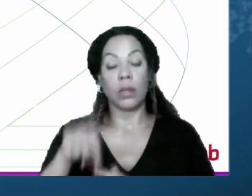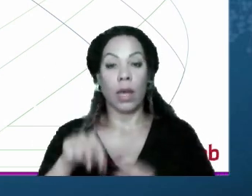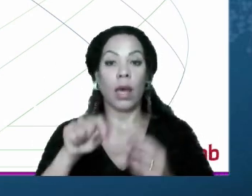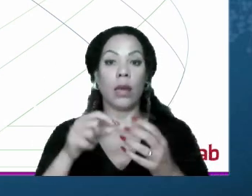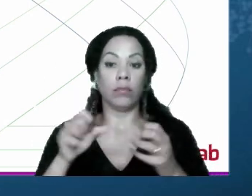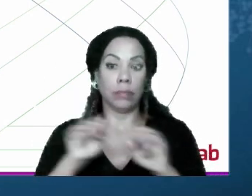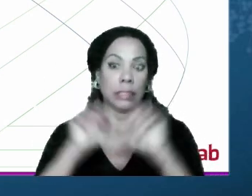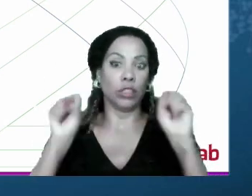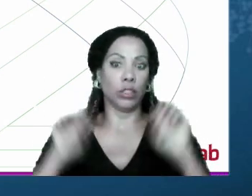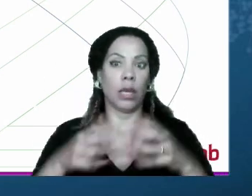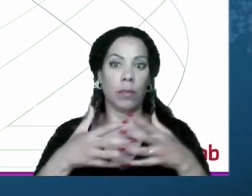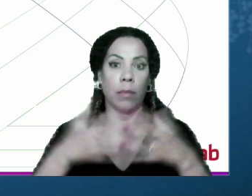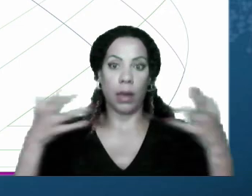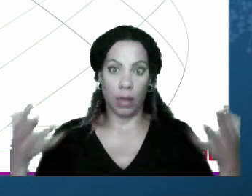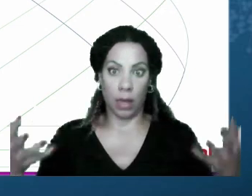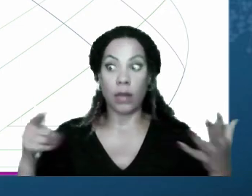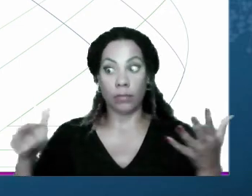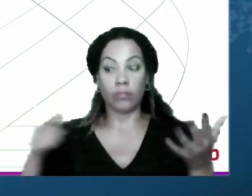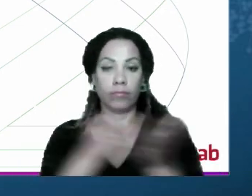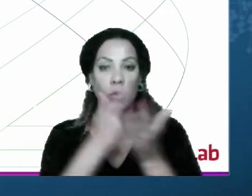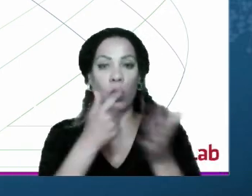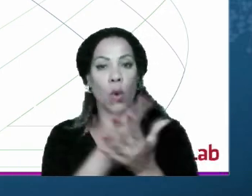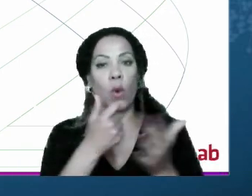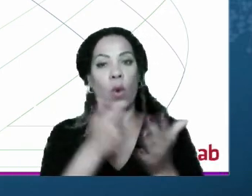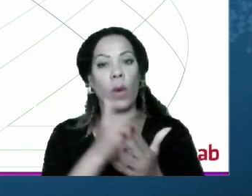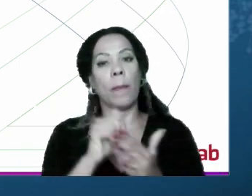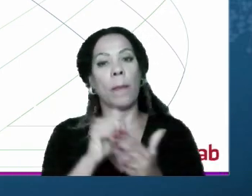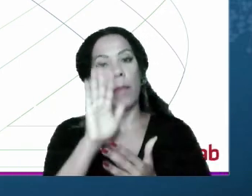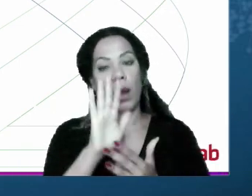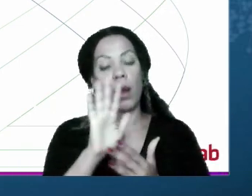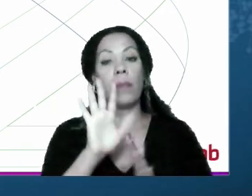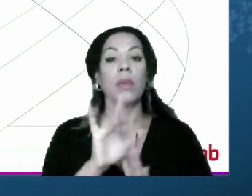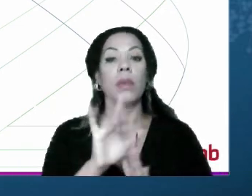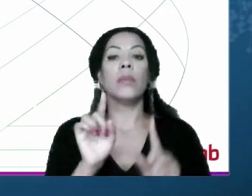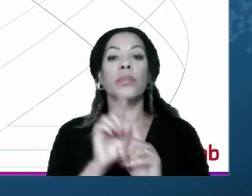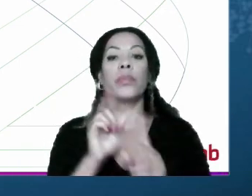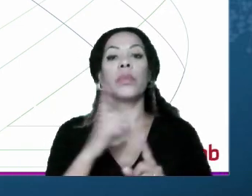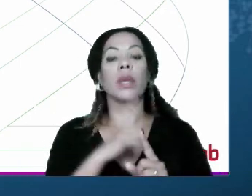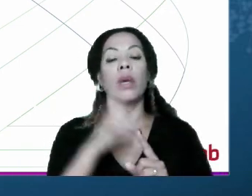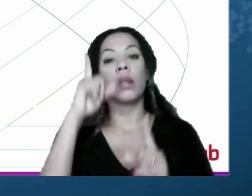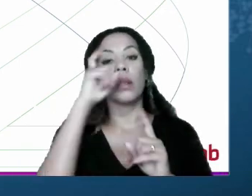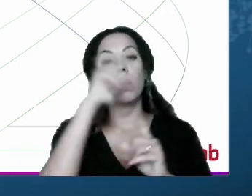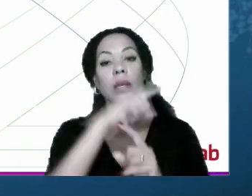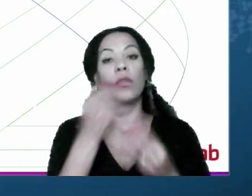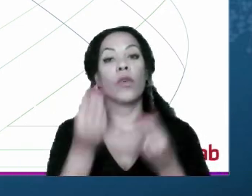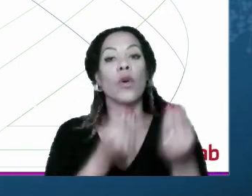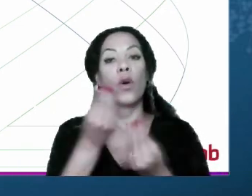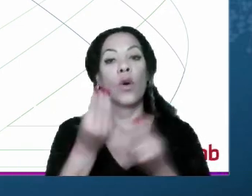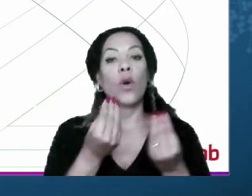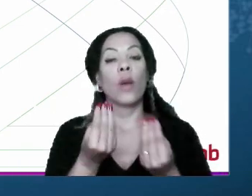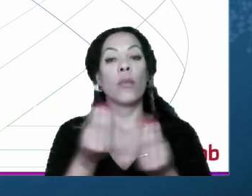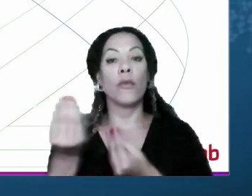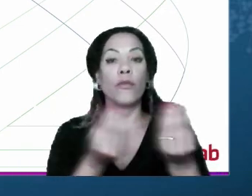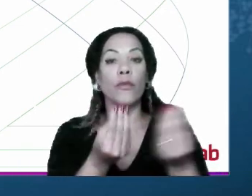que é um grande comprador, e também temos uns desafios em relação ao fornecimento